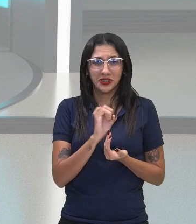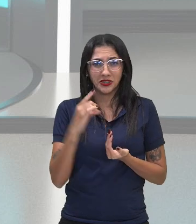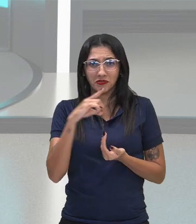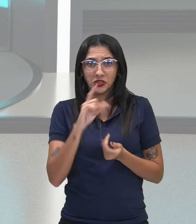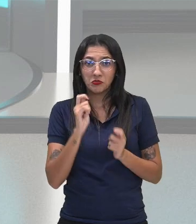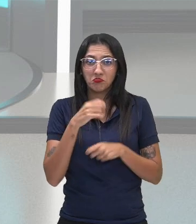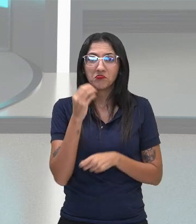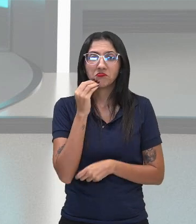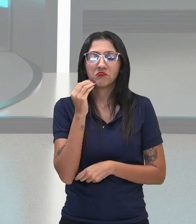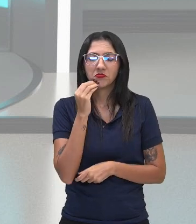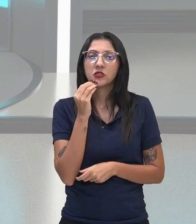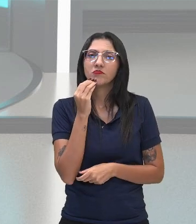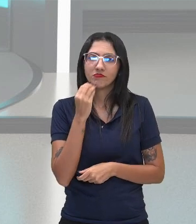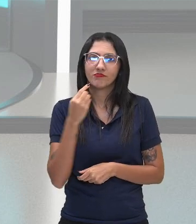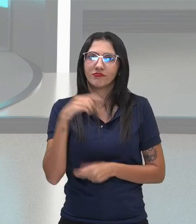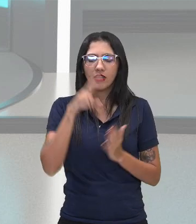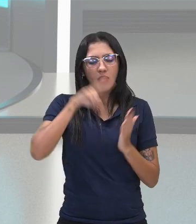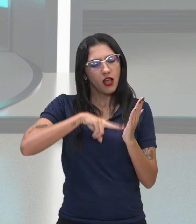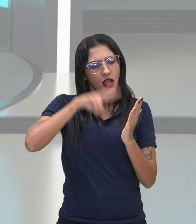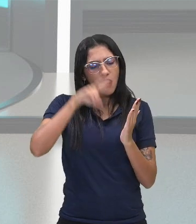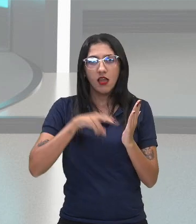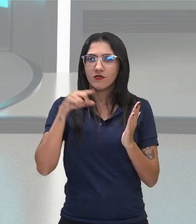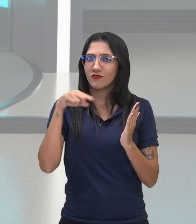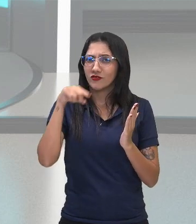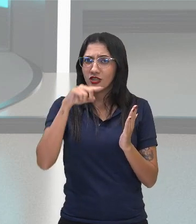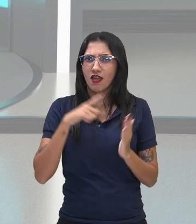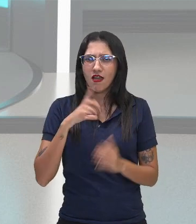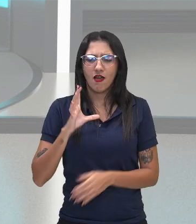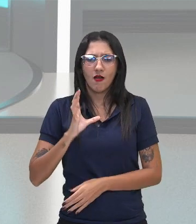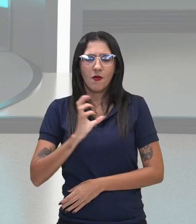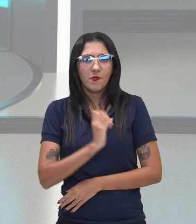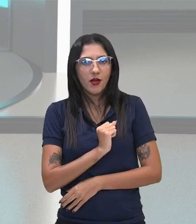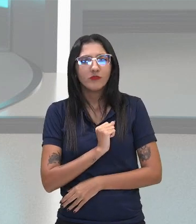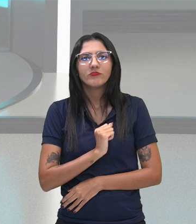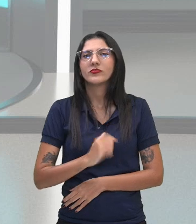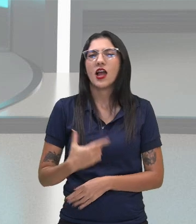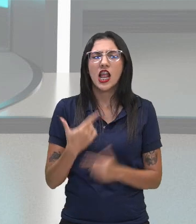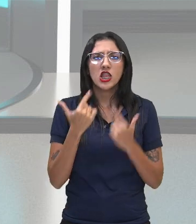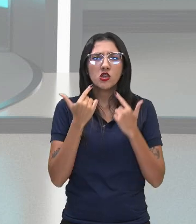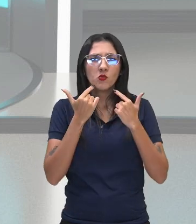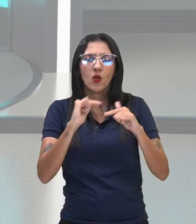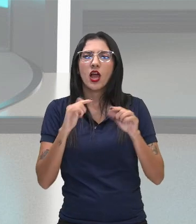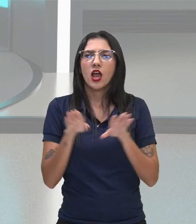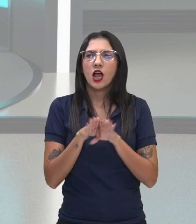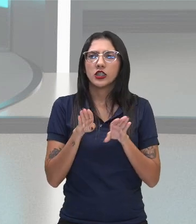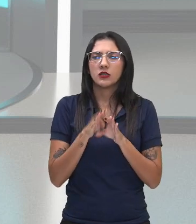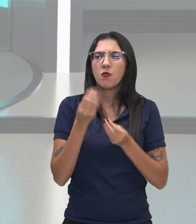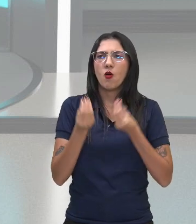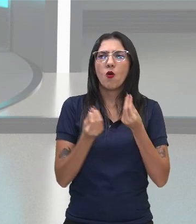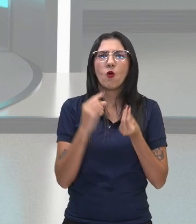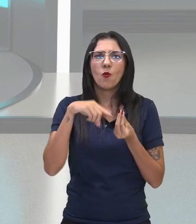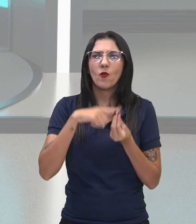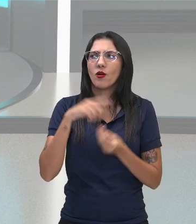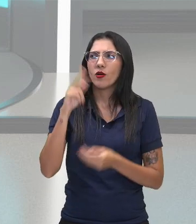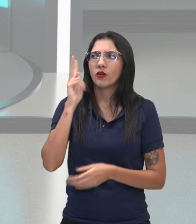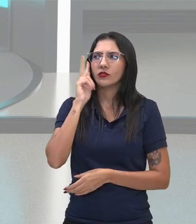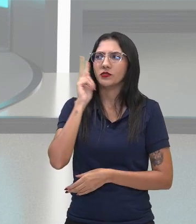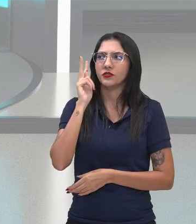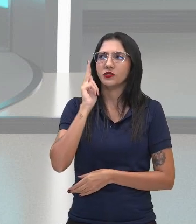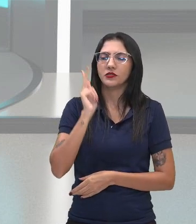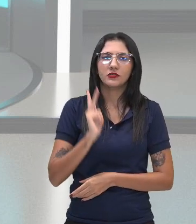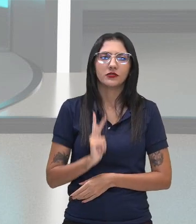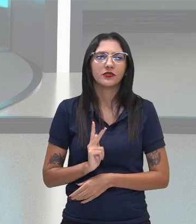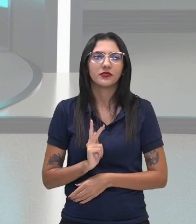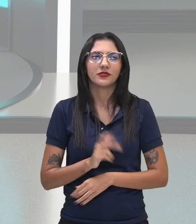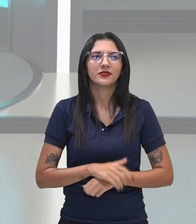oportunidade, leiam. Vocês vão amar. Tanto a linguagem como a própria história é uma história